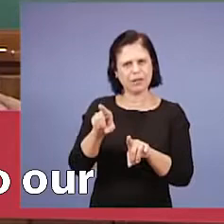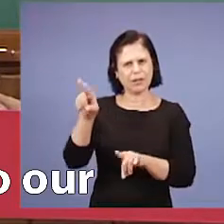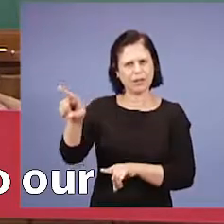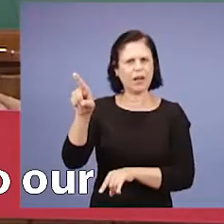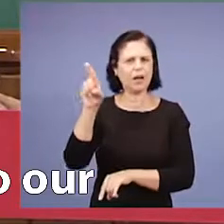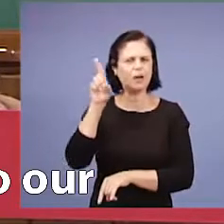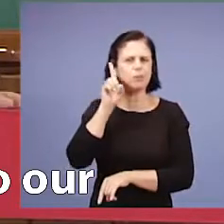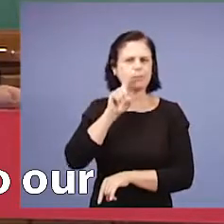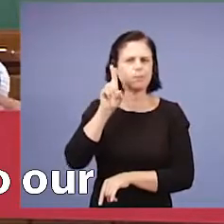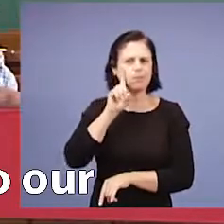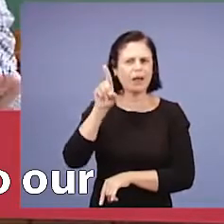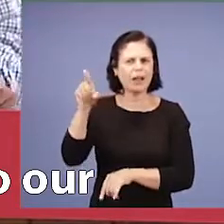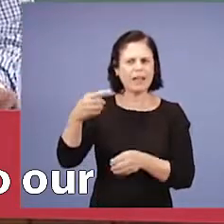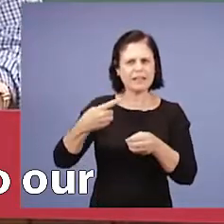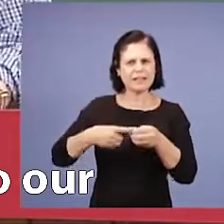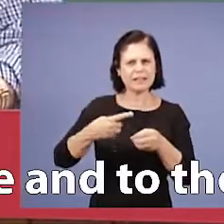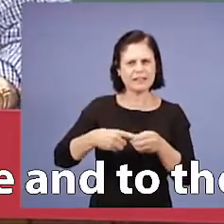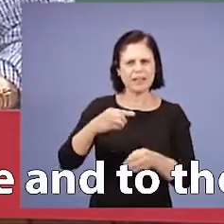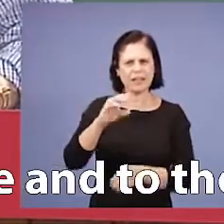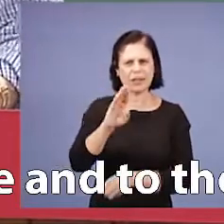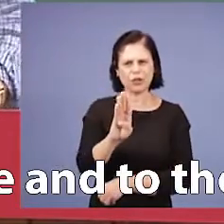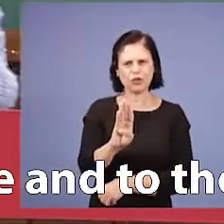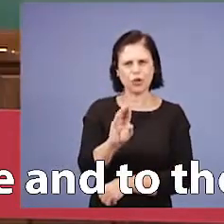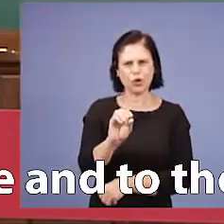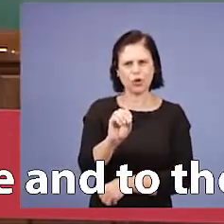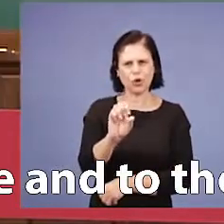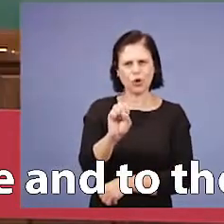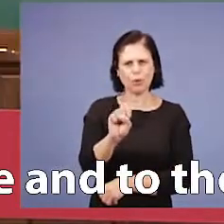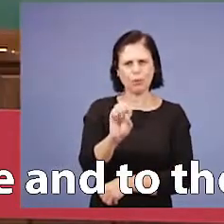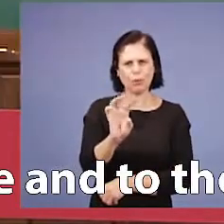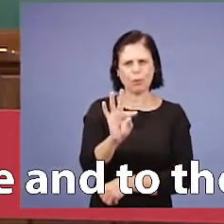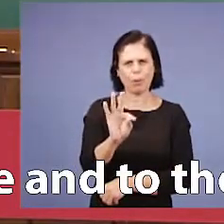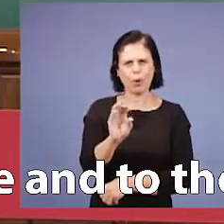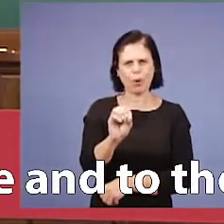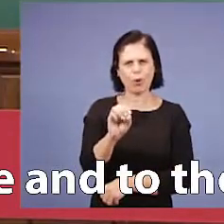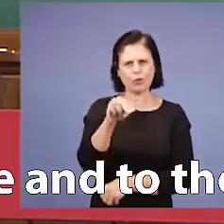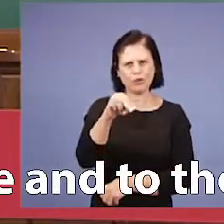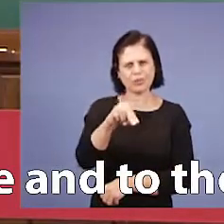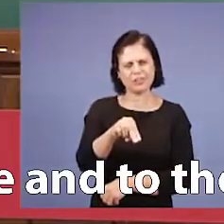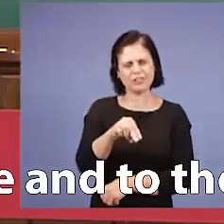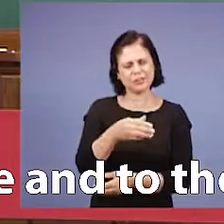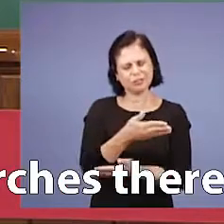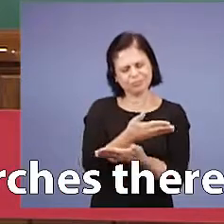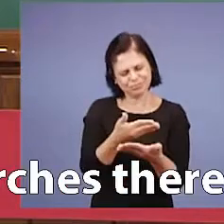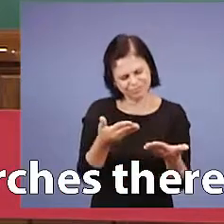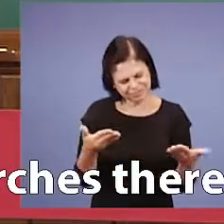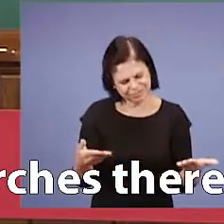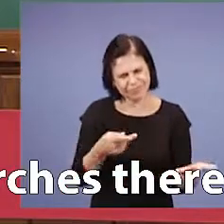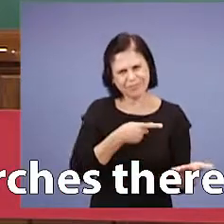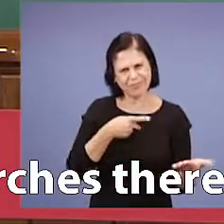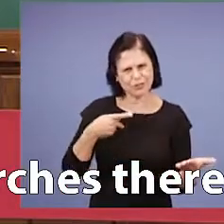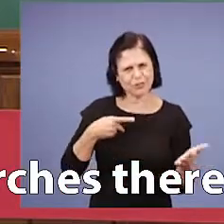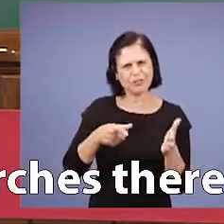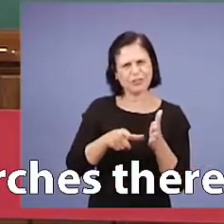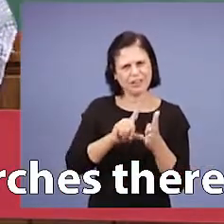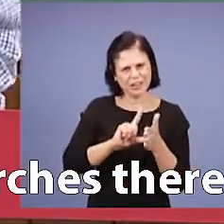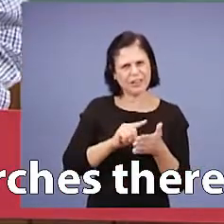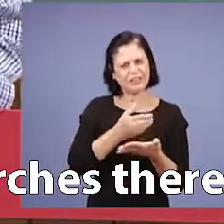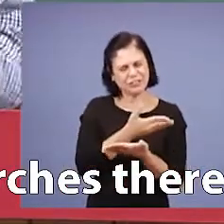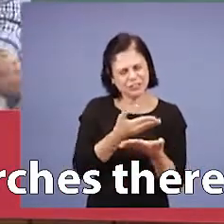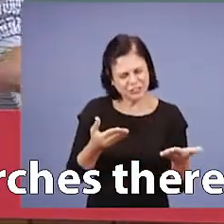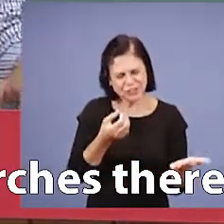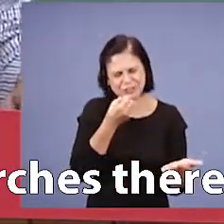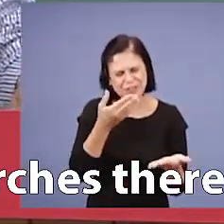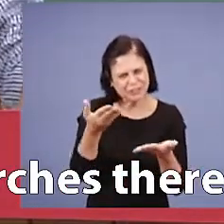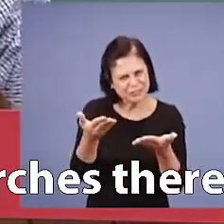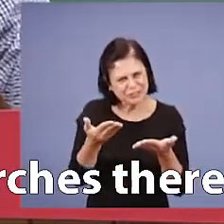boston portanto a nossa saudação já foi feita aqui inicialmente aos pastores senna e aos